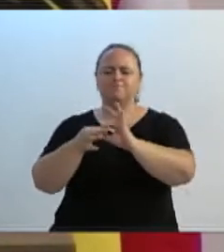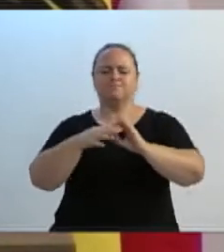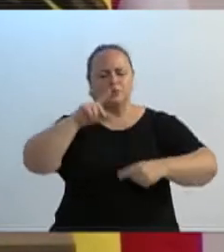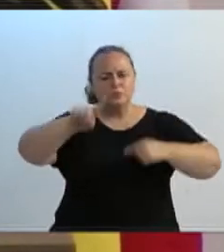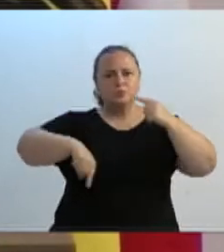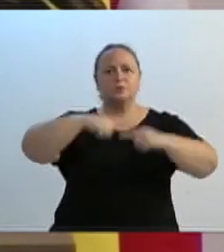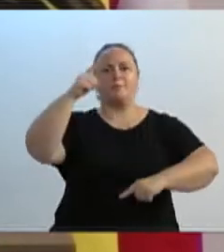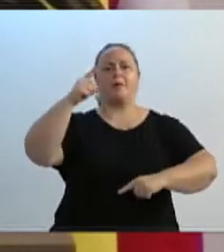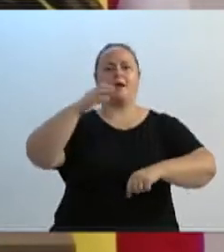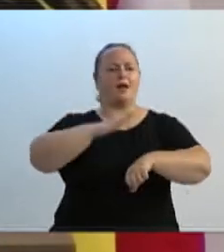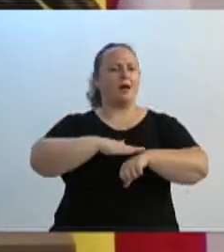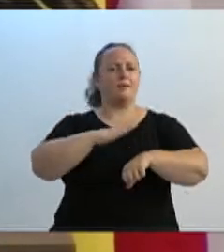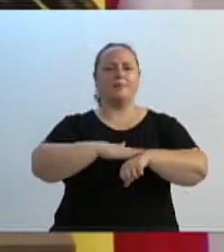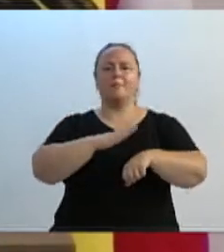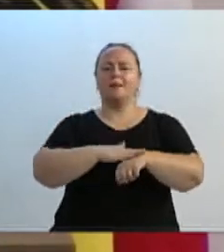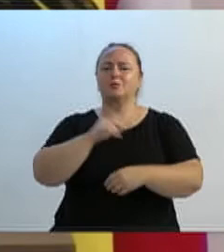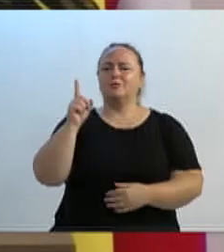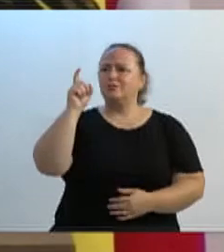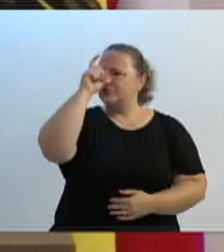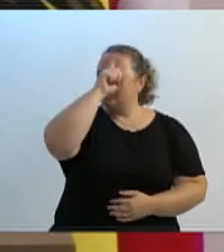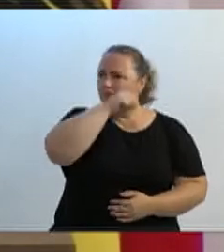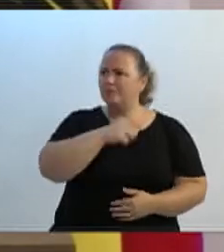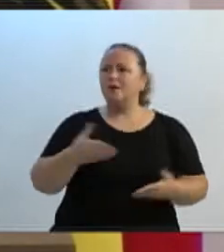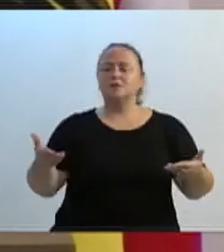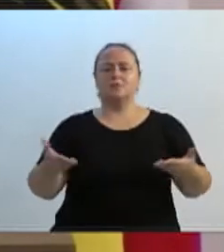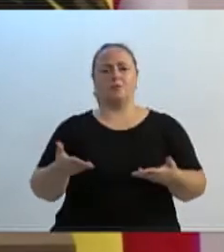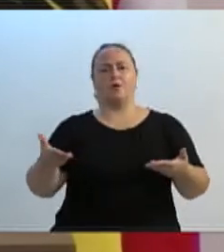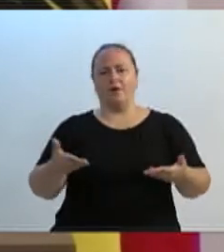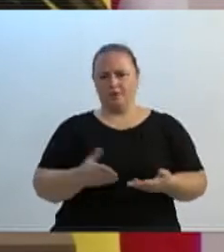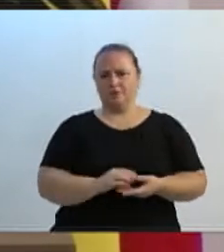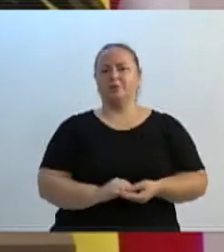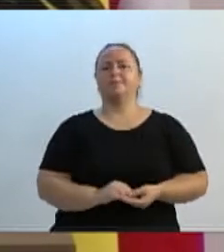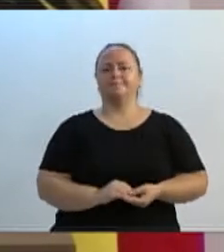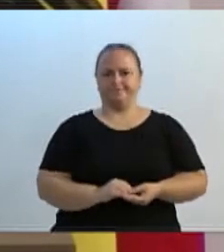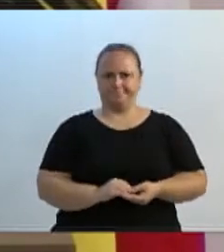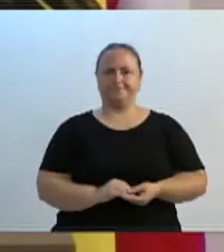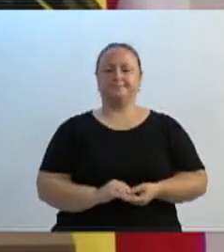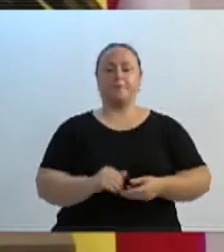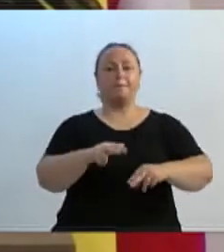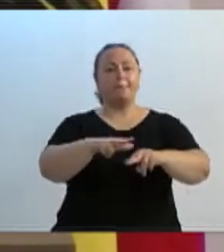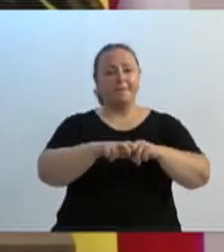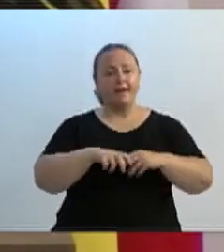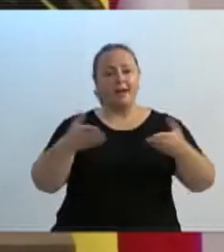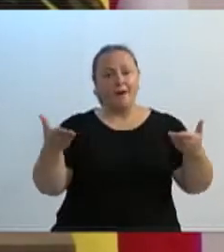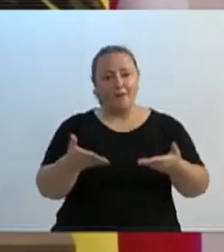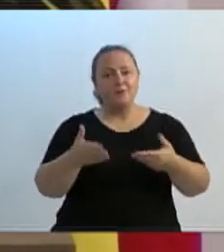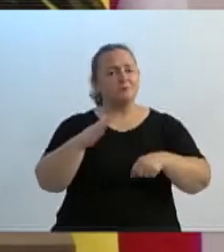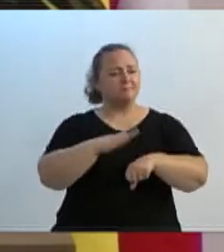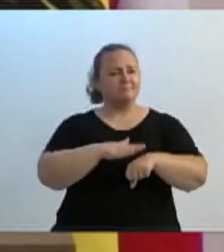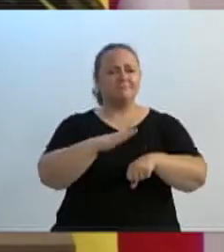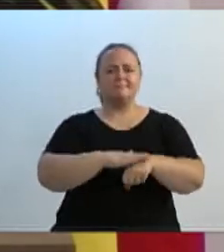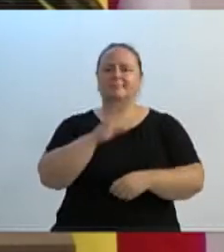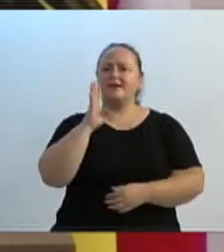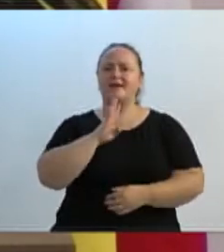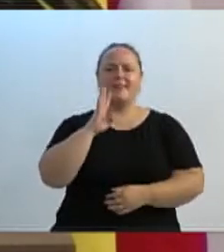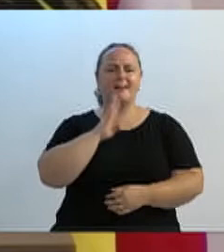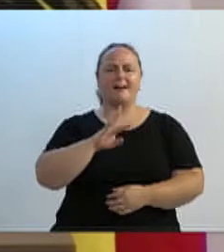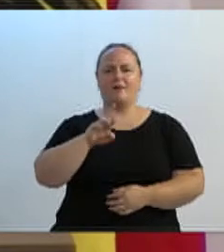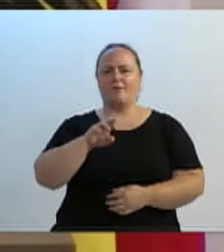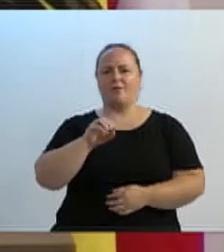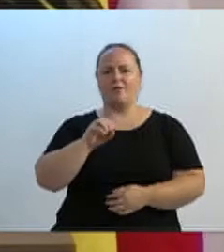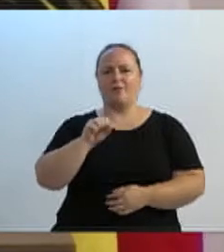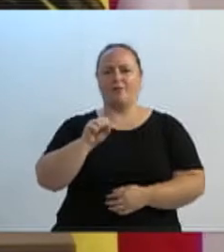divergência, superar esse momento difícil que a gente está vivendo. Então, há aqui um ato muito bacana e parabenizo o Robson, parabenizo a